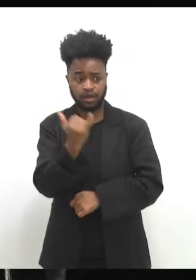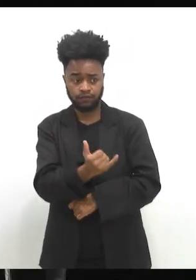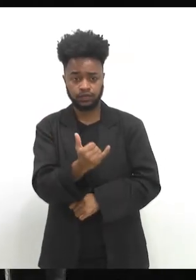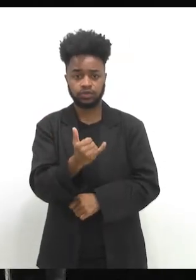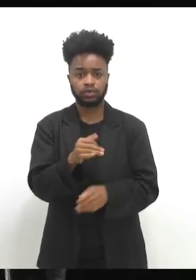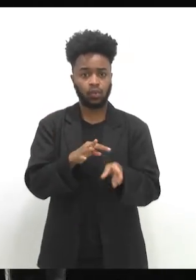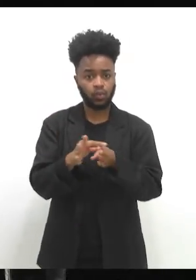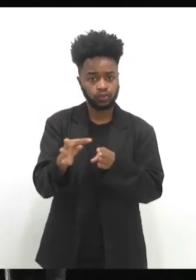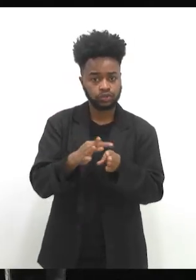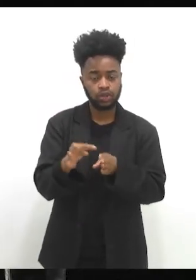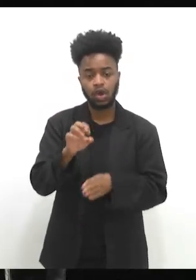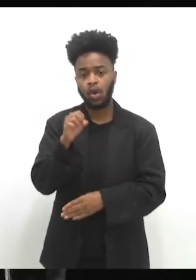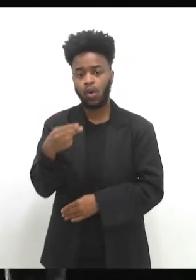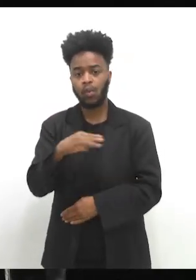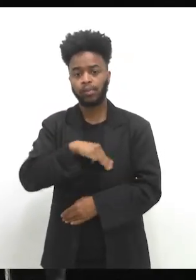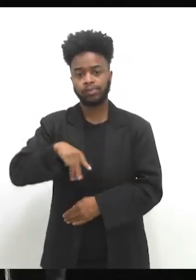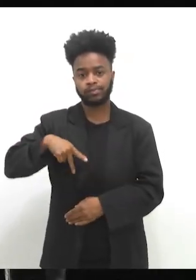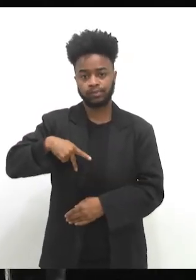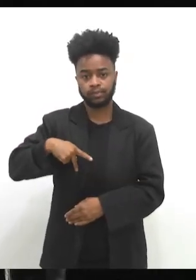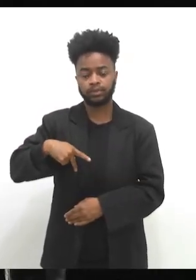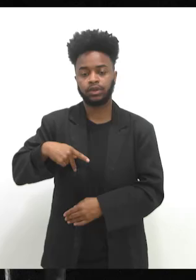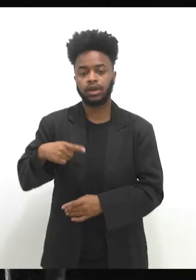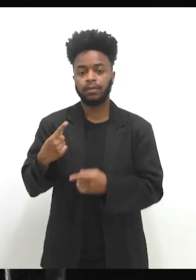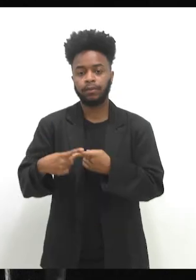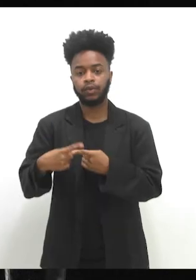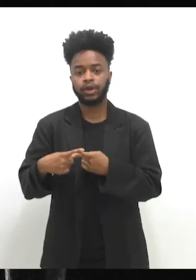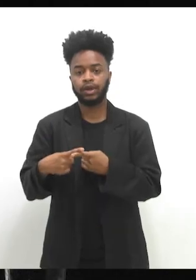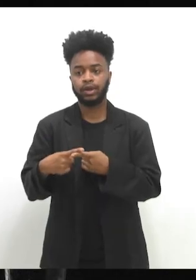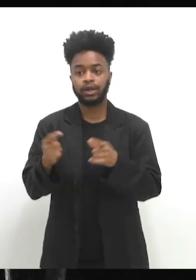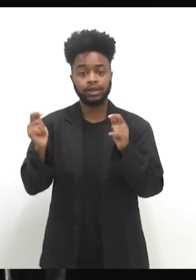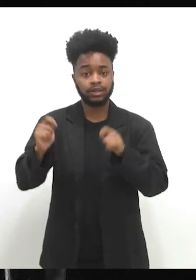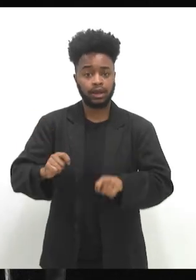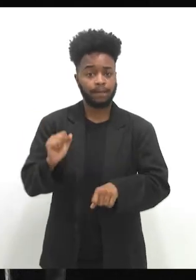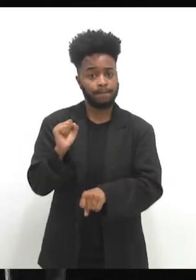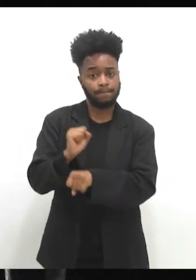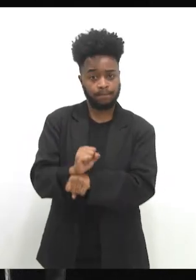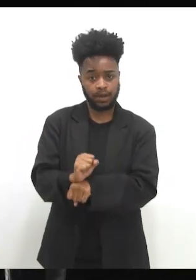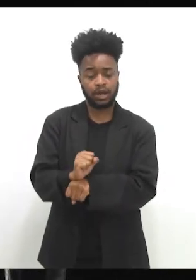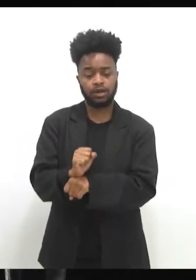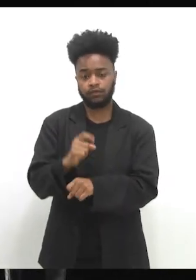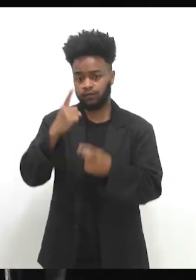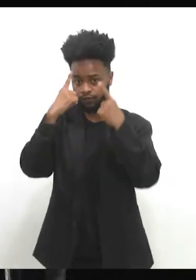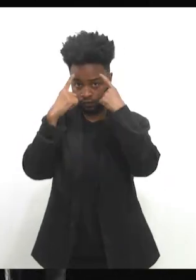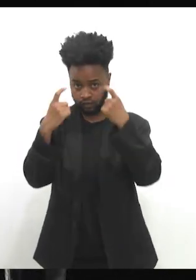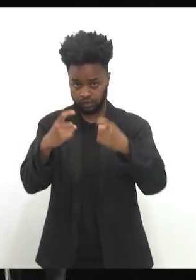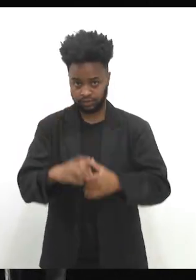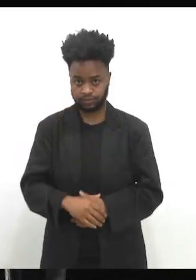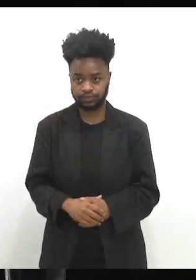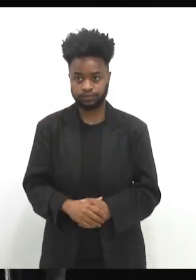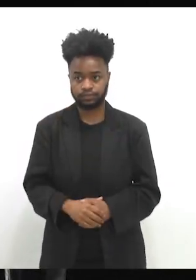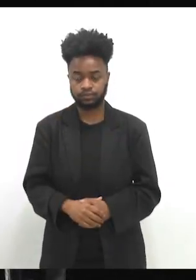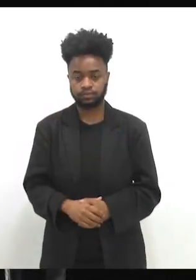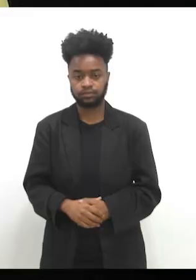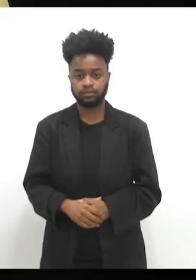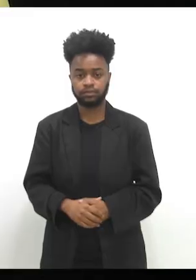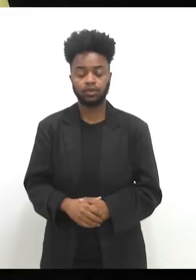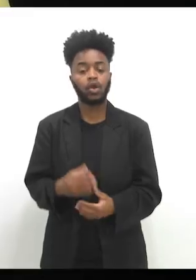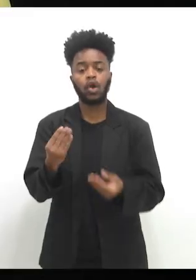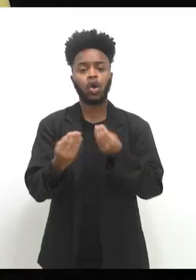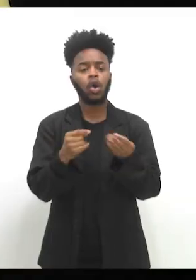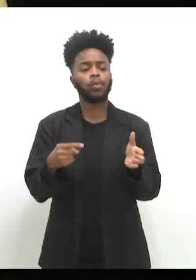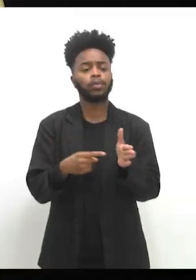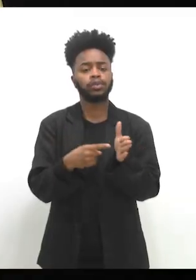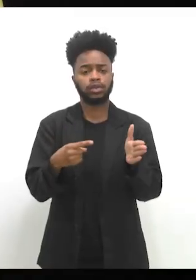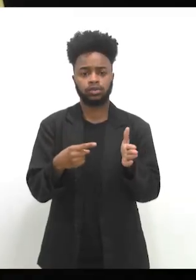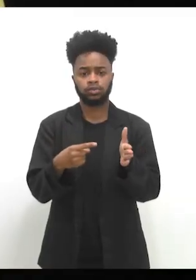que notificar um conselho tutelar ou o Ministério Público para poder cessar essa questão dessa violência. Como são feitas